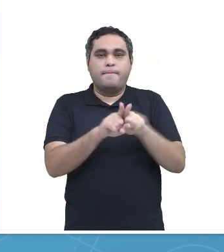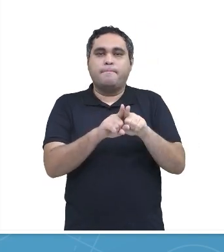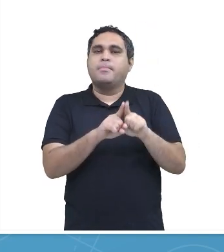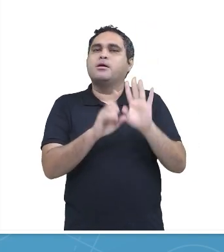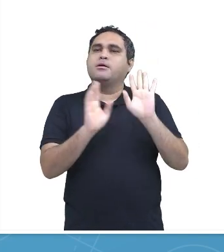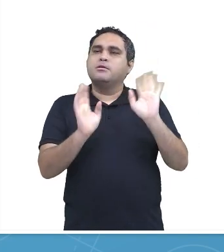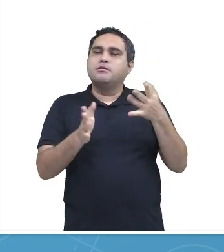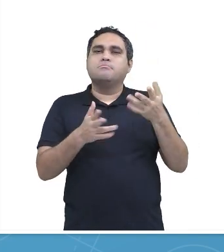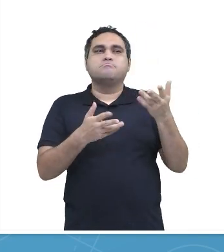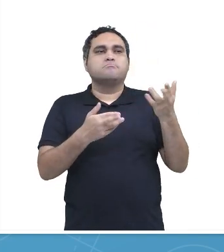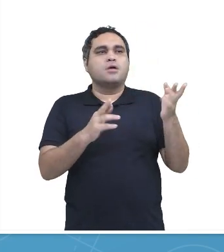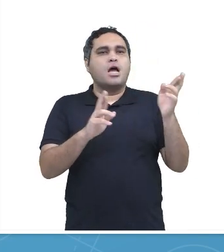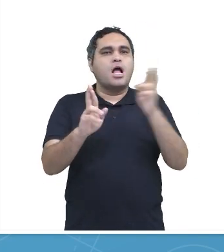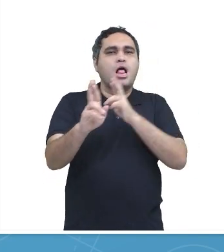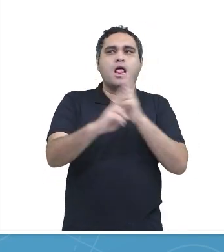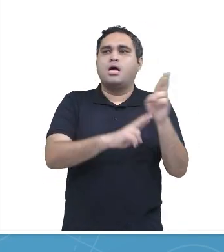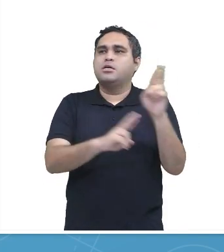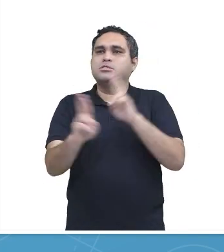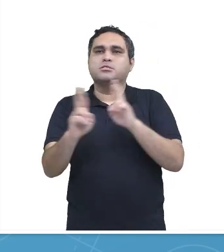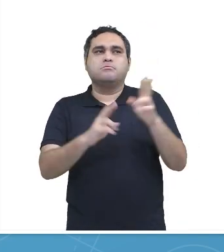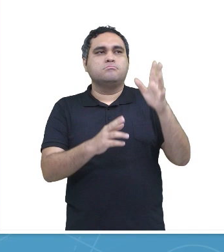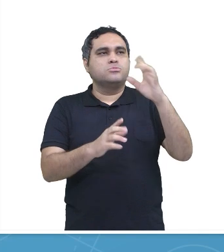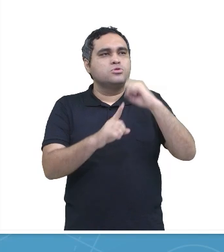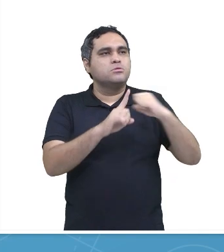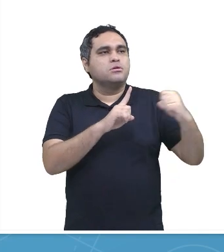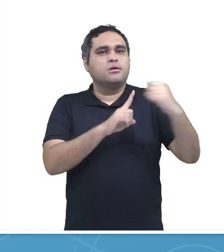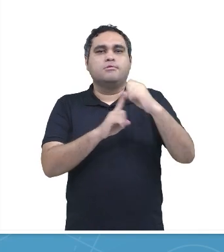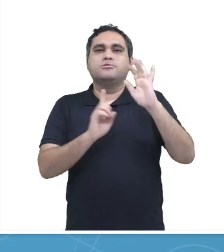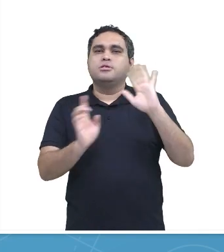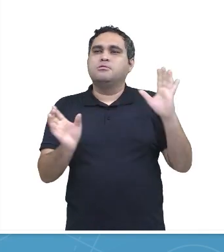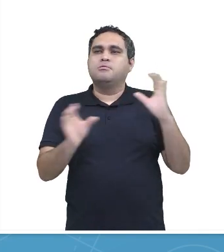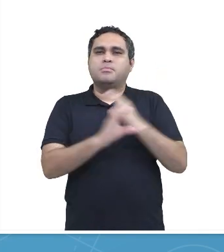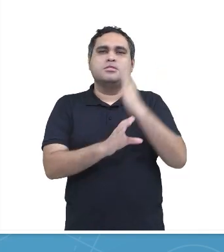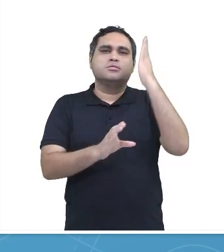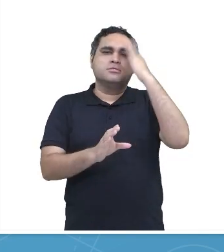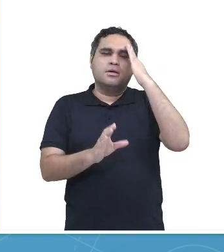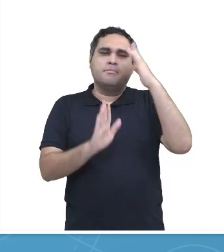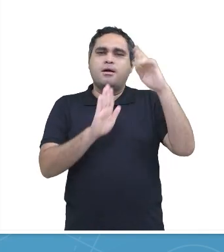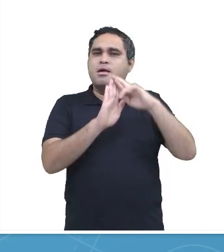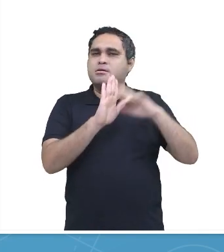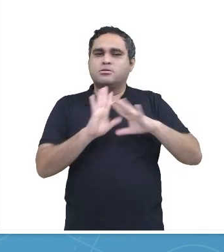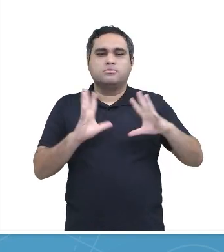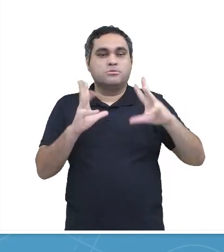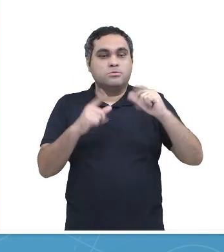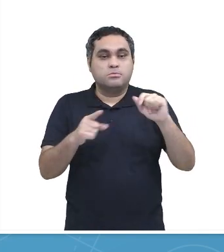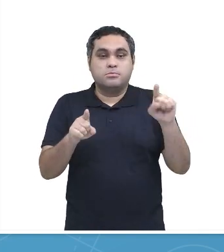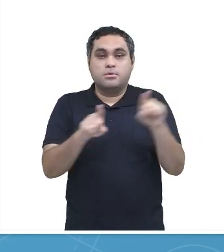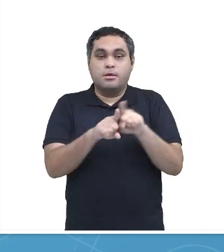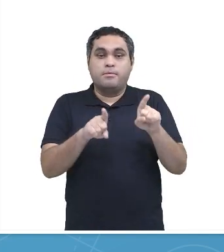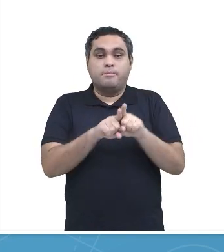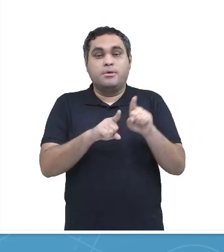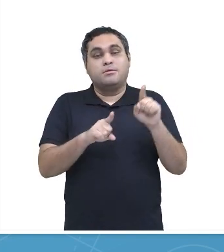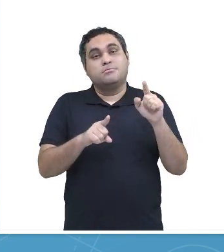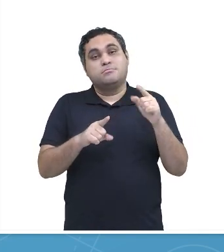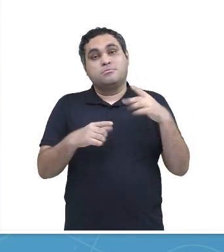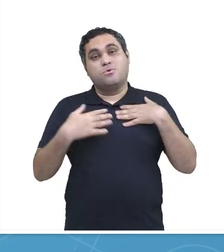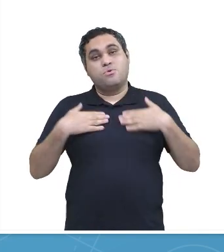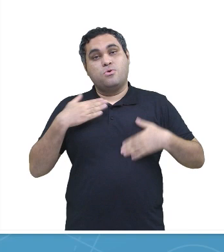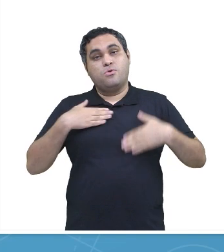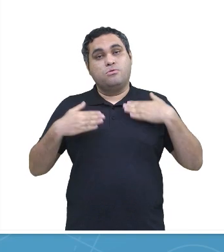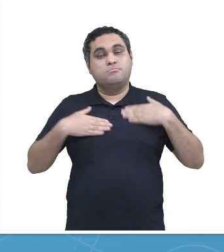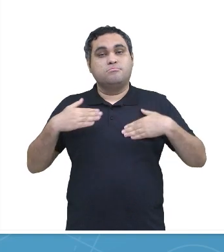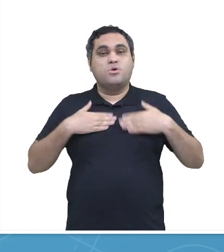que o envelhecimento biológico acelerado também faz parte dessa etapa, dependendo do estilo de vida da